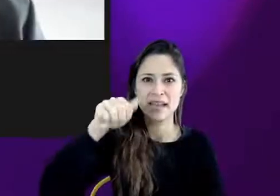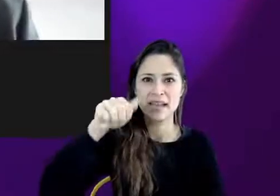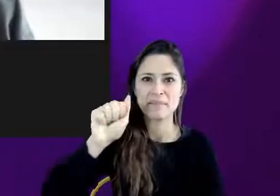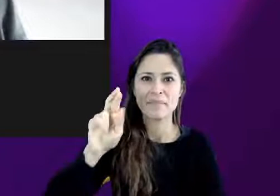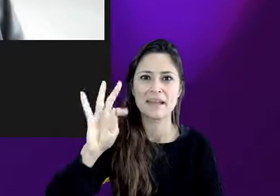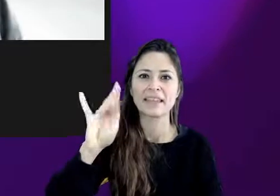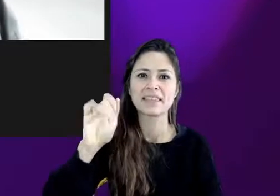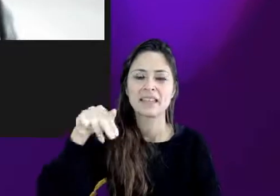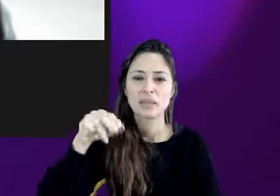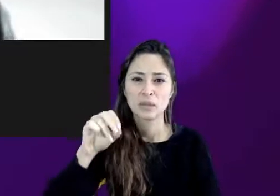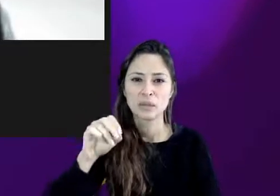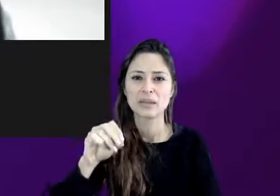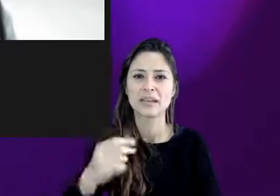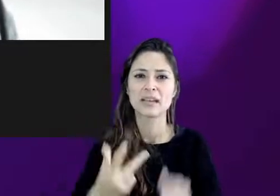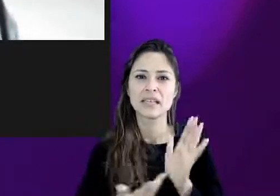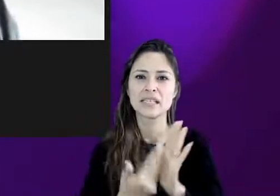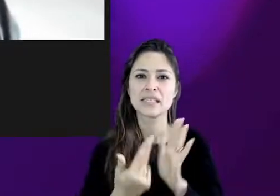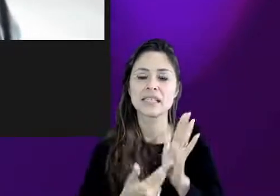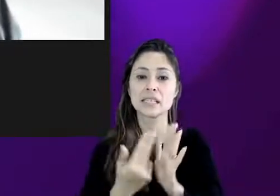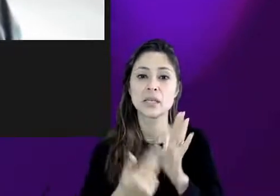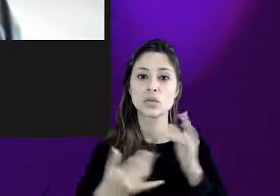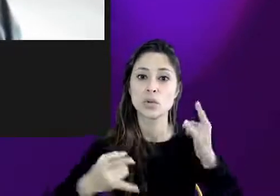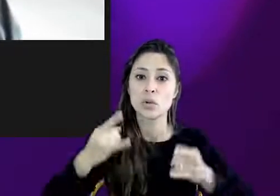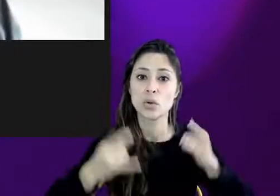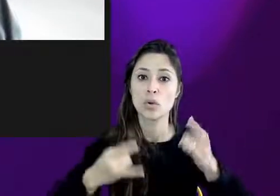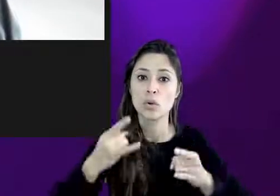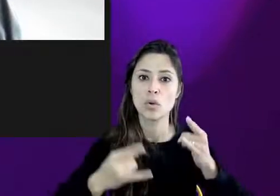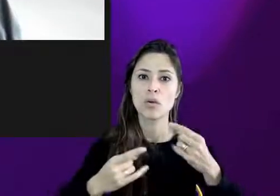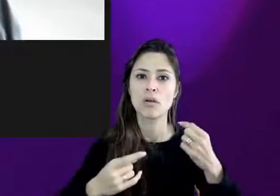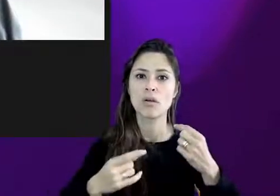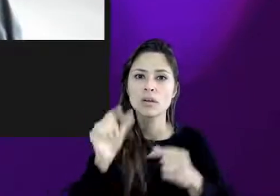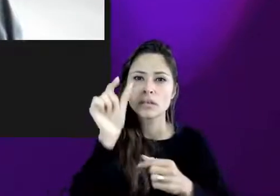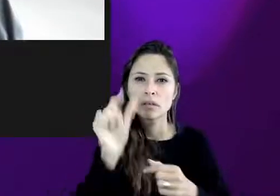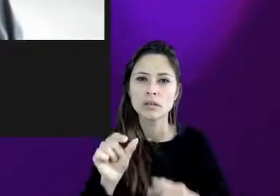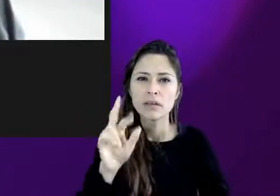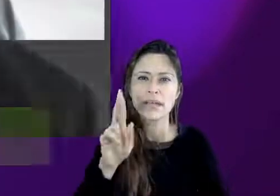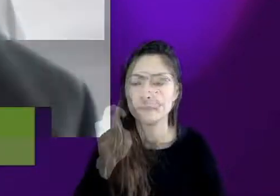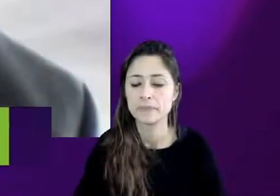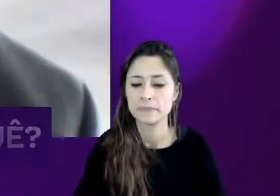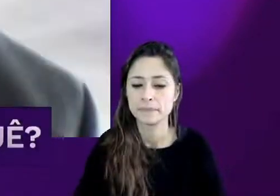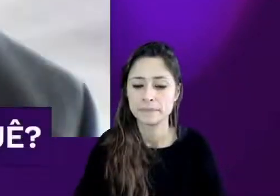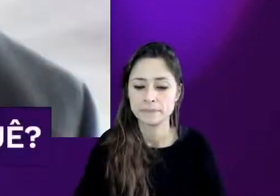é a cirurgia robótica do reto. Quando e por quê? Tiago, seja bem-vindo.